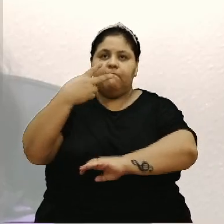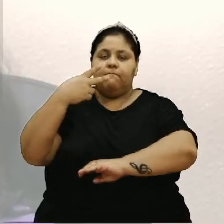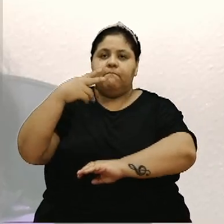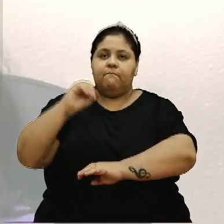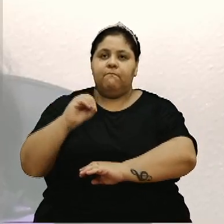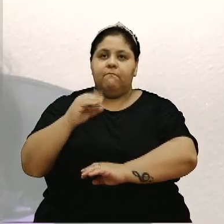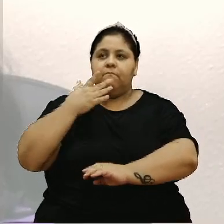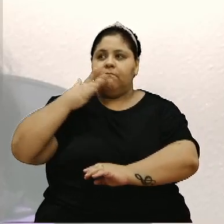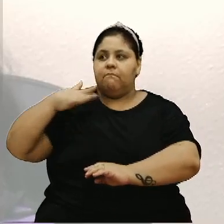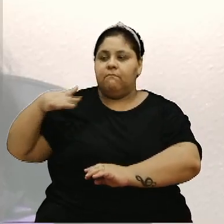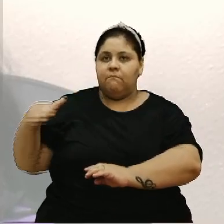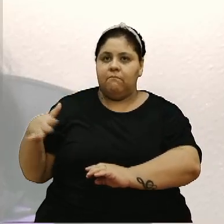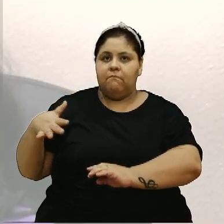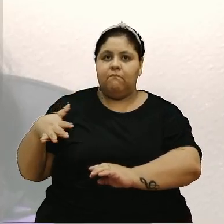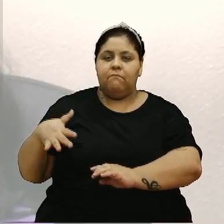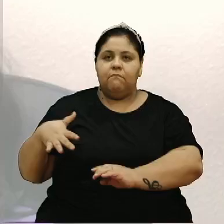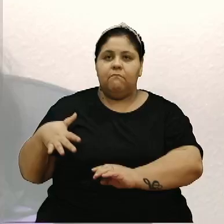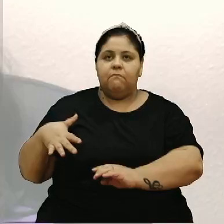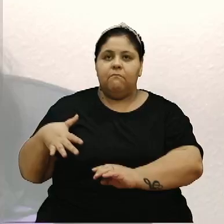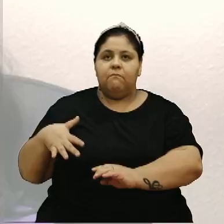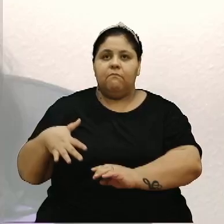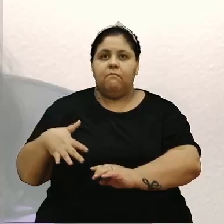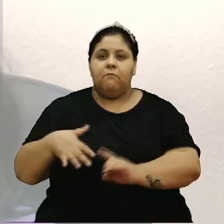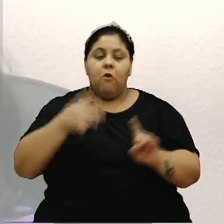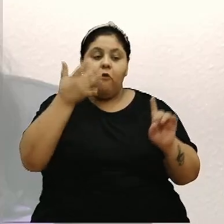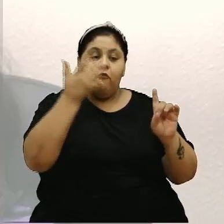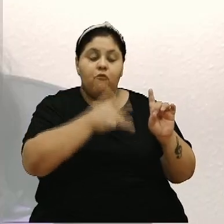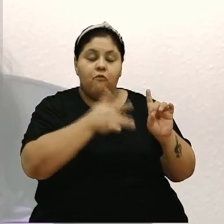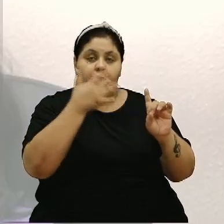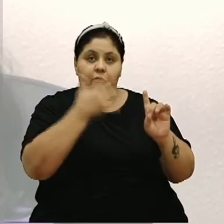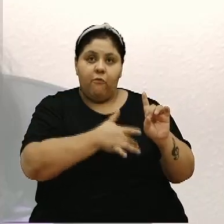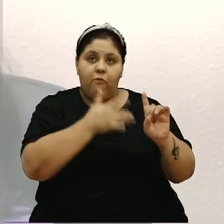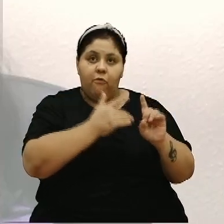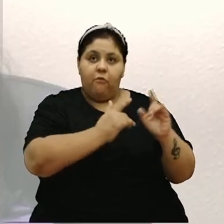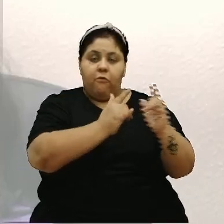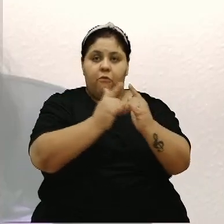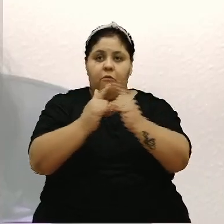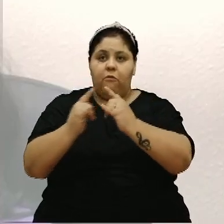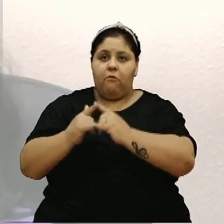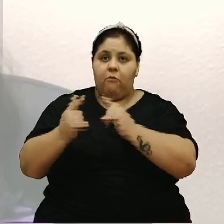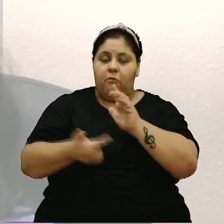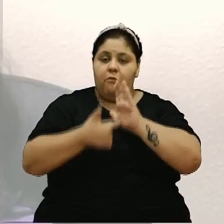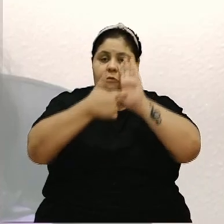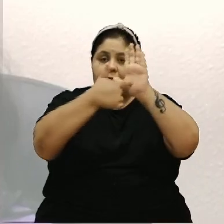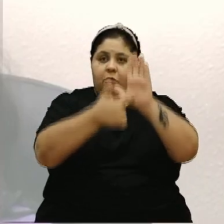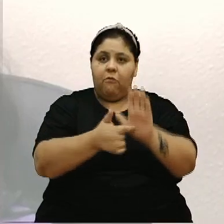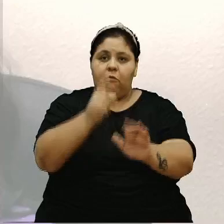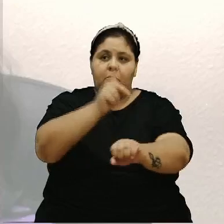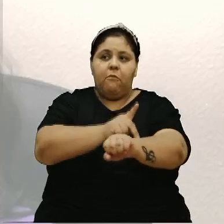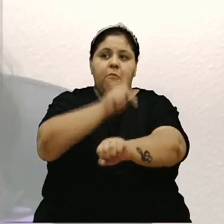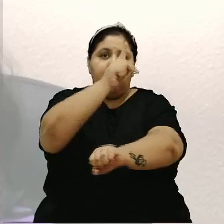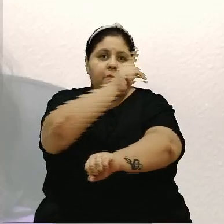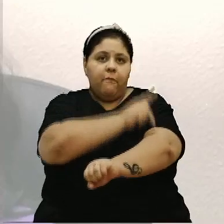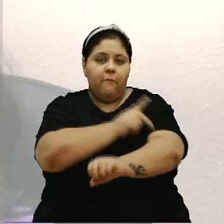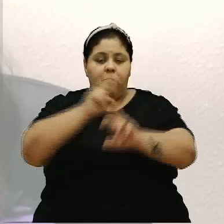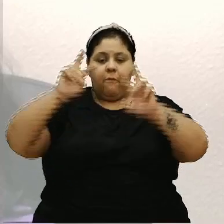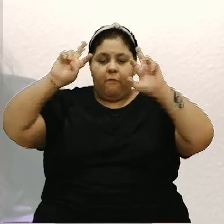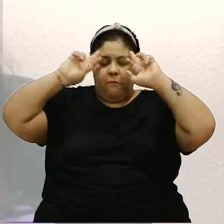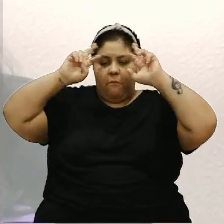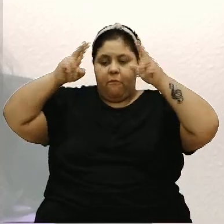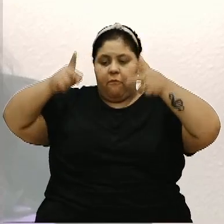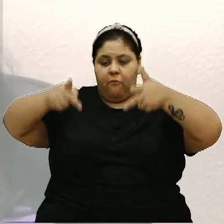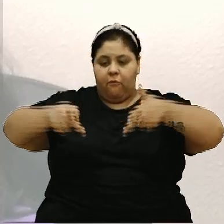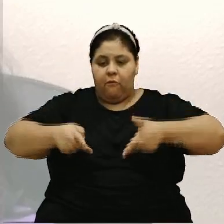crianças em situação de vulnerabilidade. A Educaritá se destaca por sua pedagogia humanista e